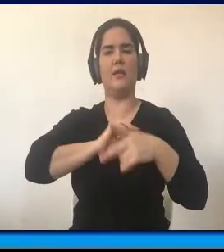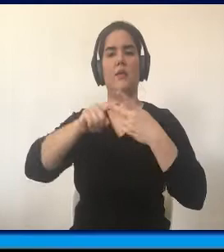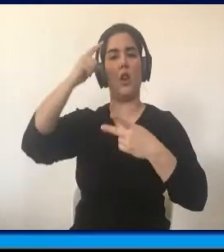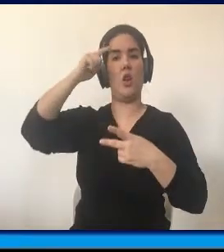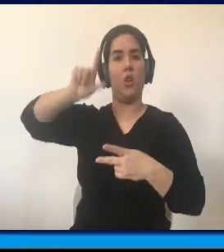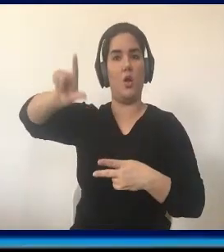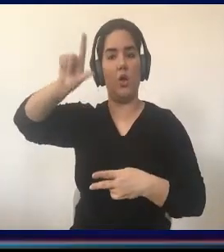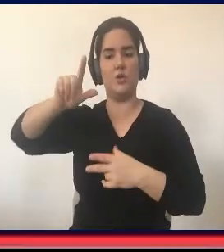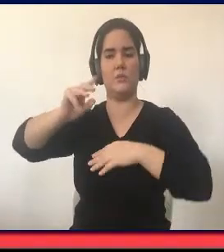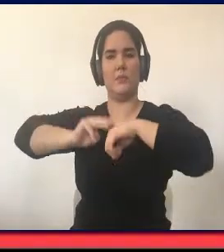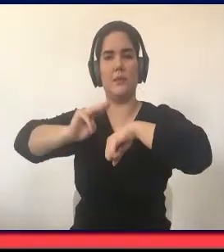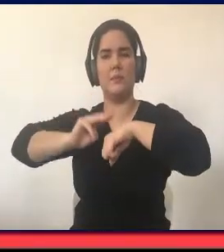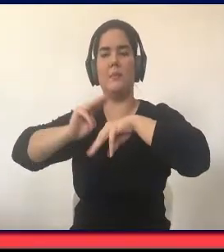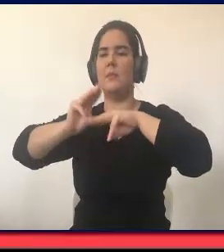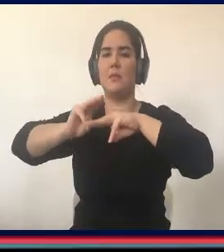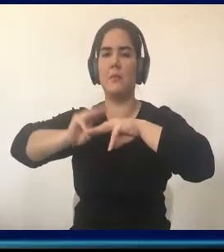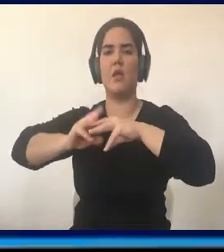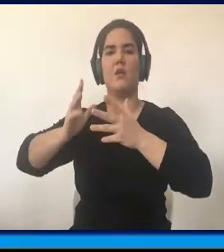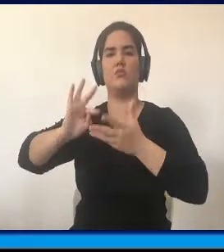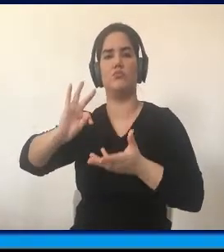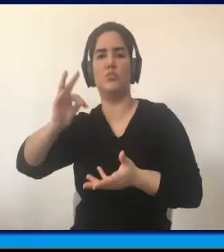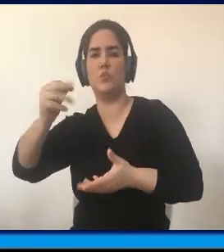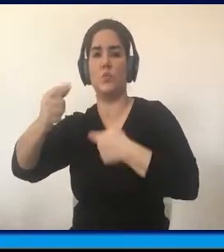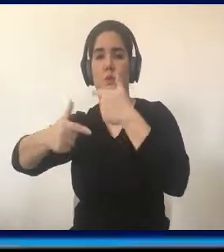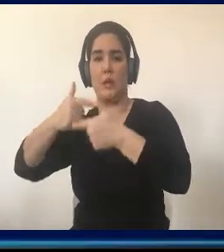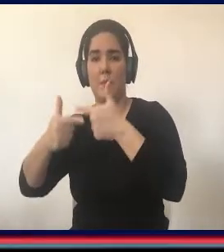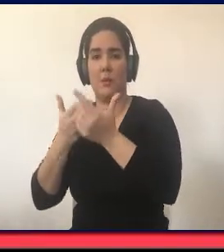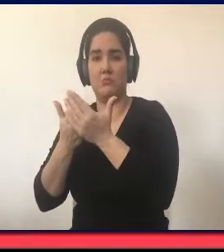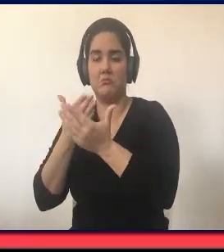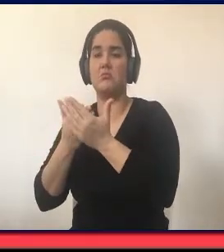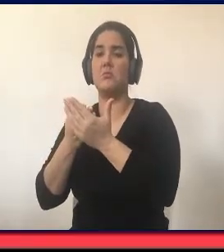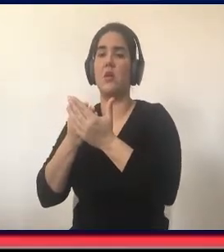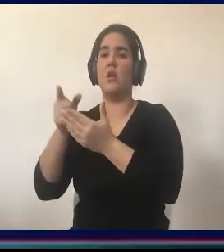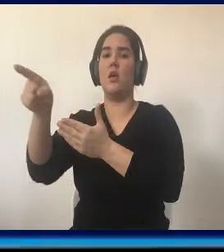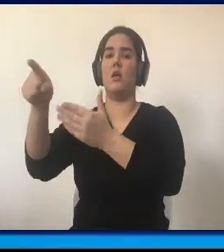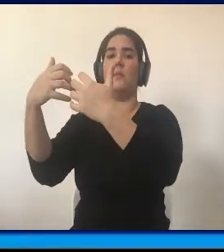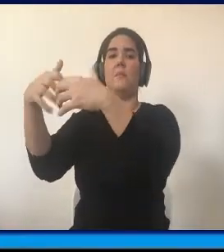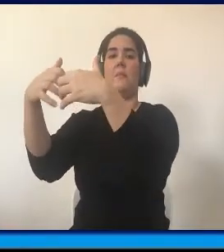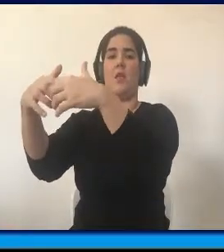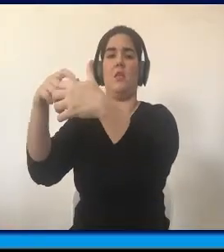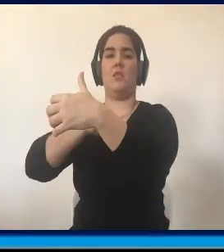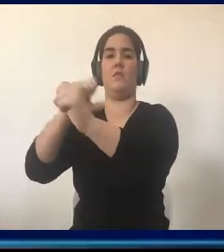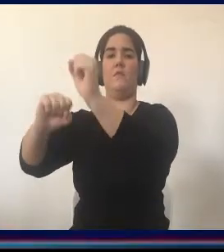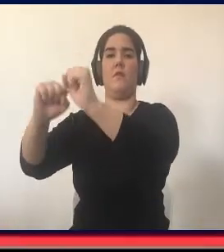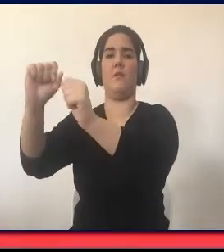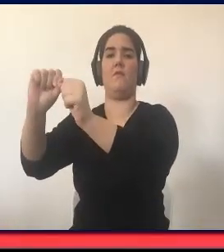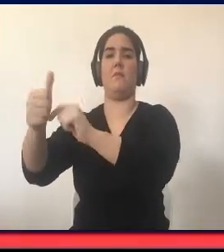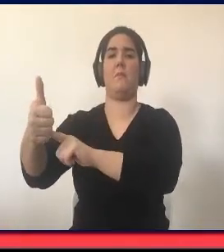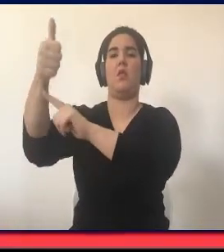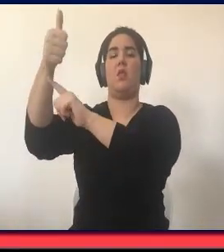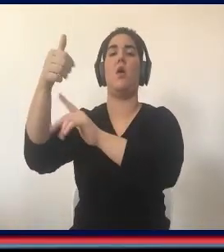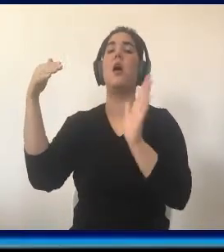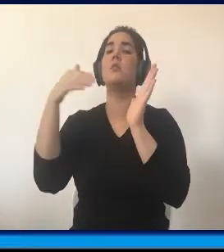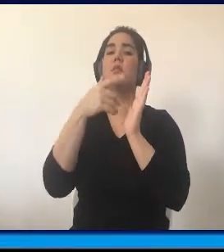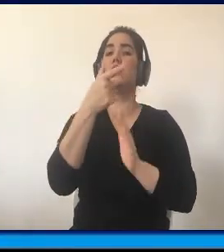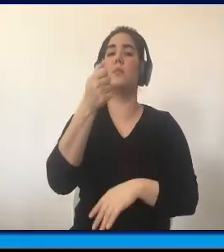escola, qualquer máquina faz, e faz muito melhor. Tem estudos que dizem que até 2030 vai ter um computador que vai ser mais inteligente do que